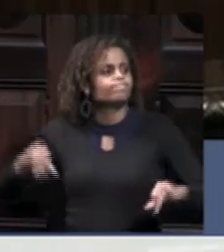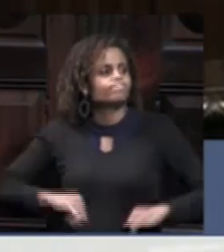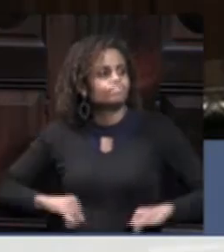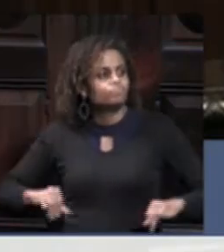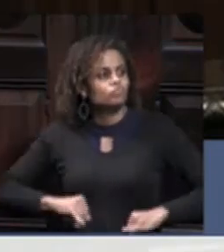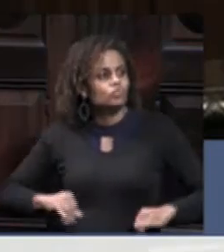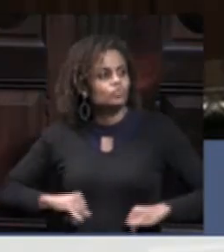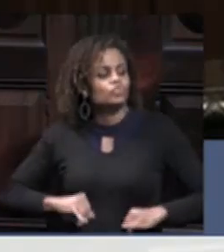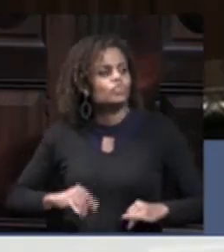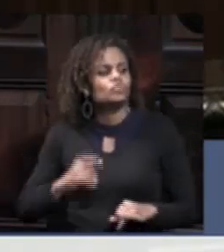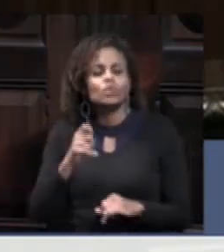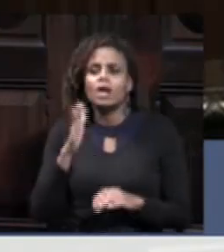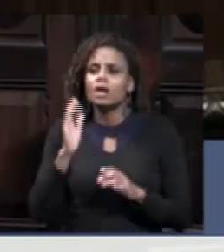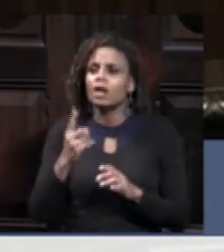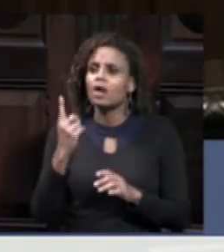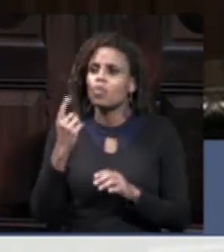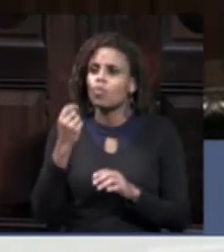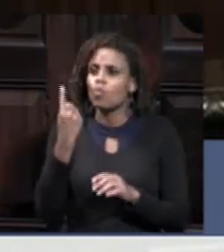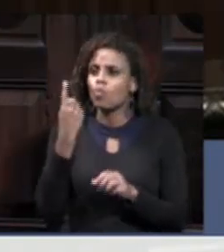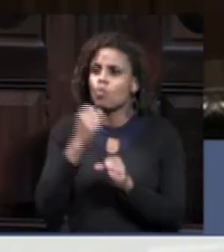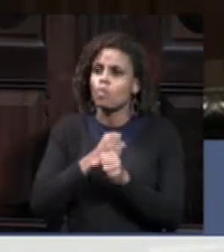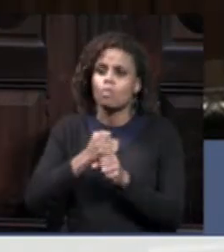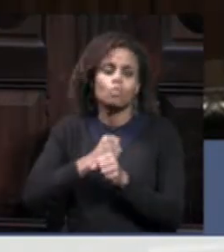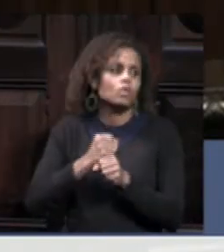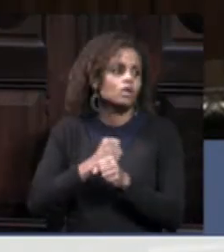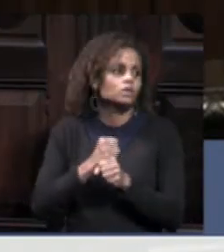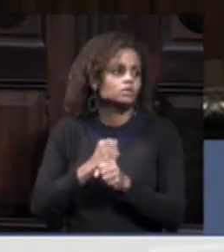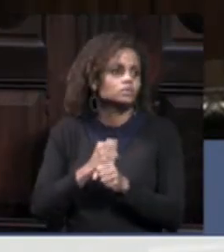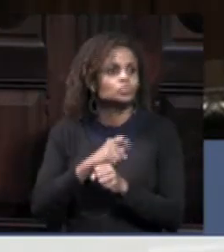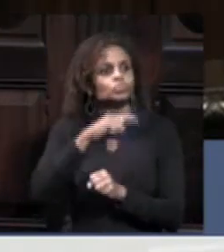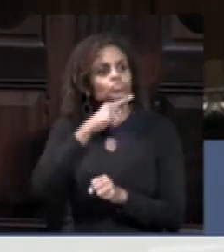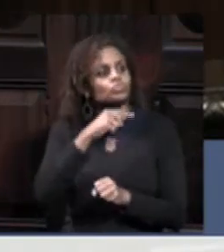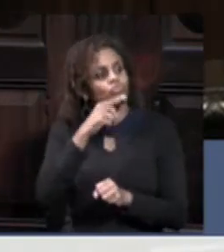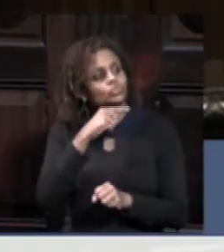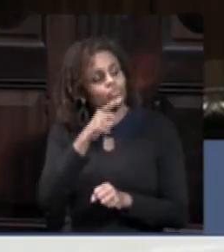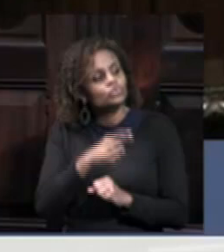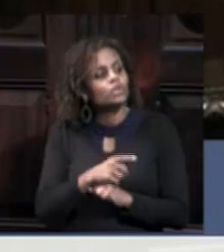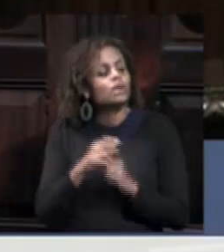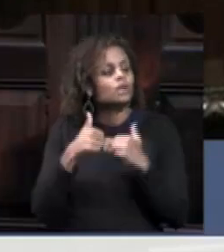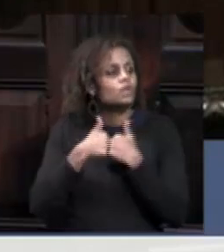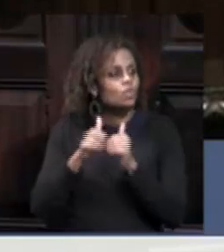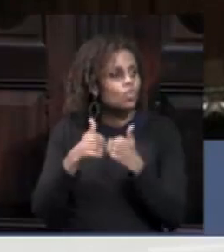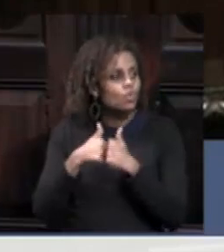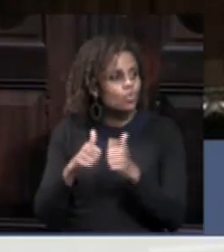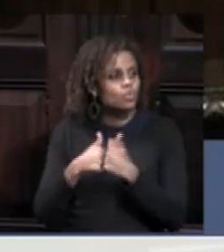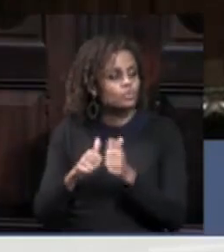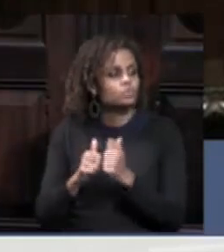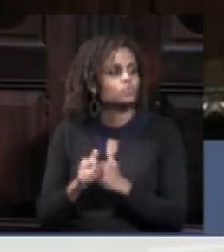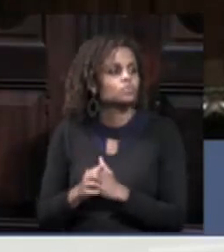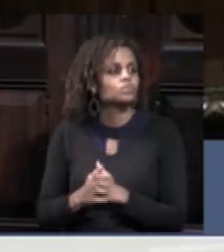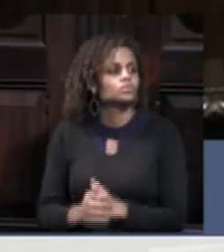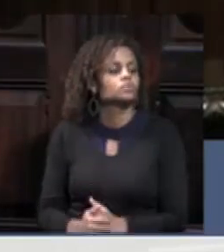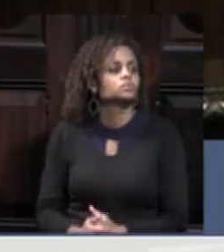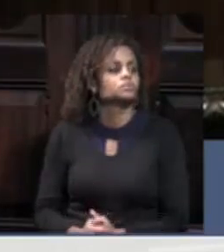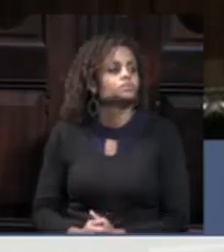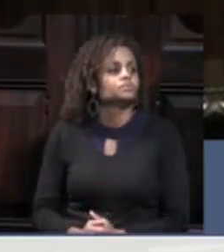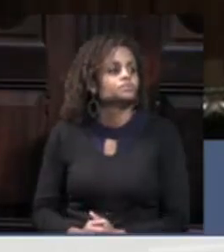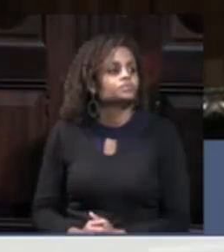há quase um ano sem o acesso a transporte para